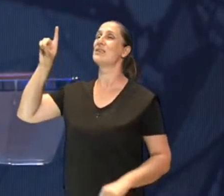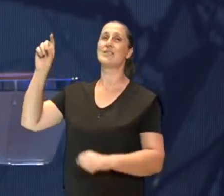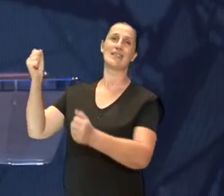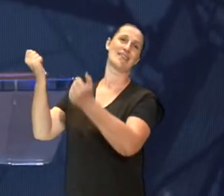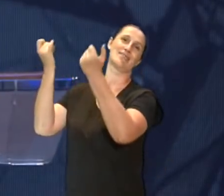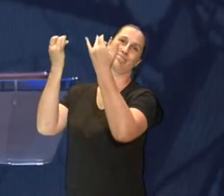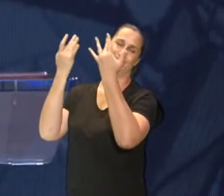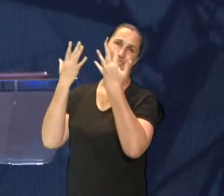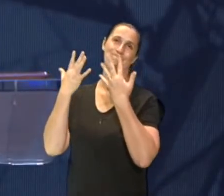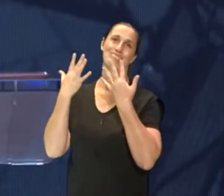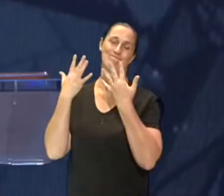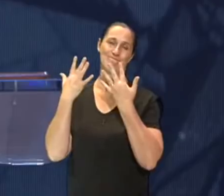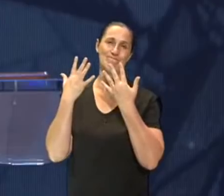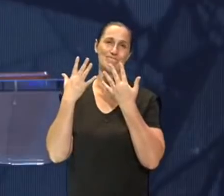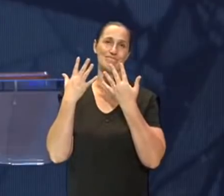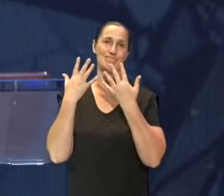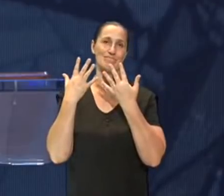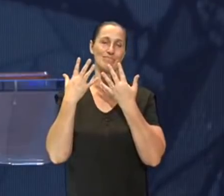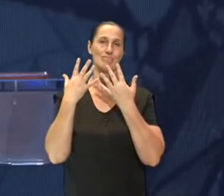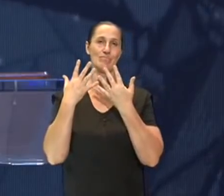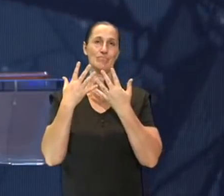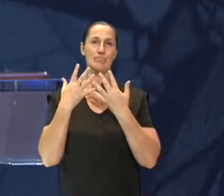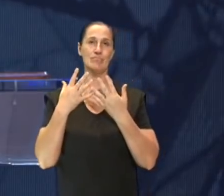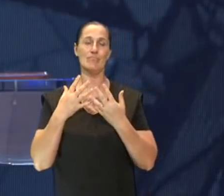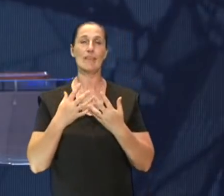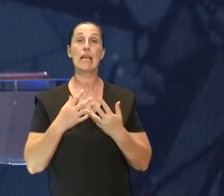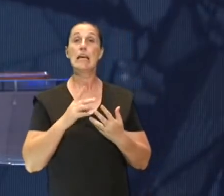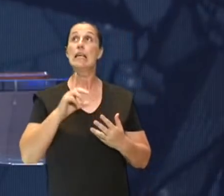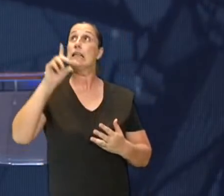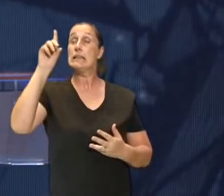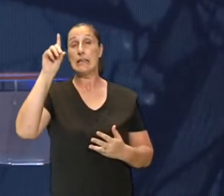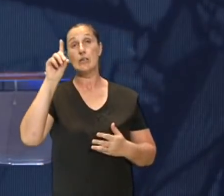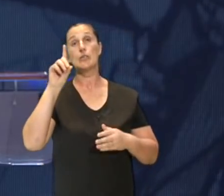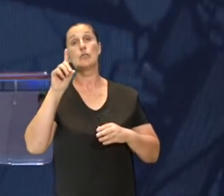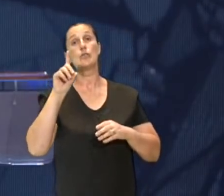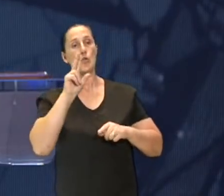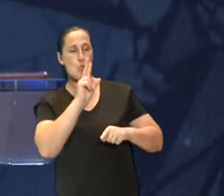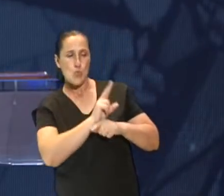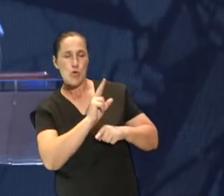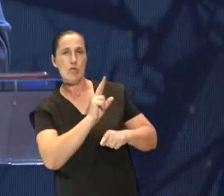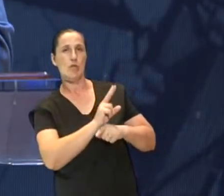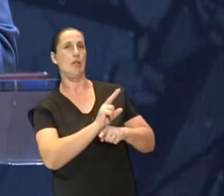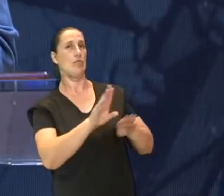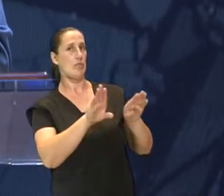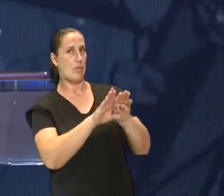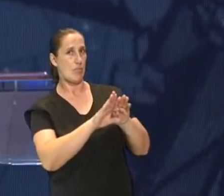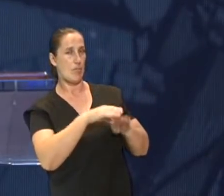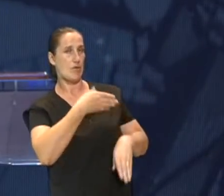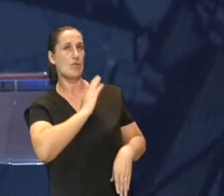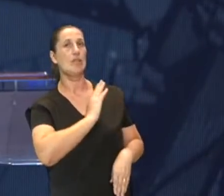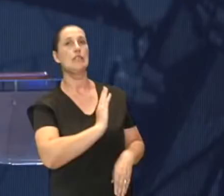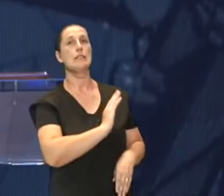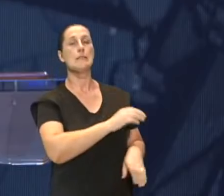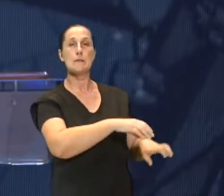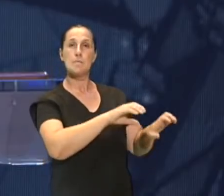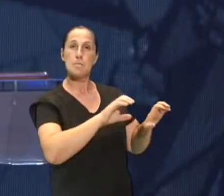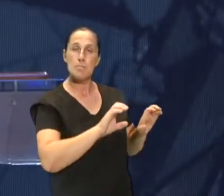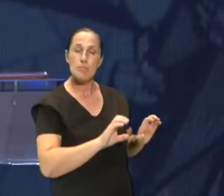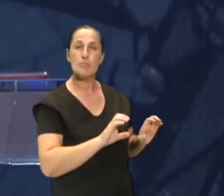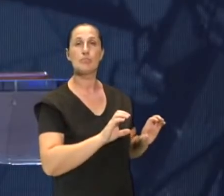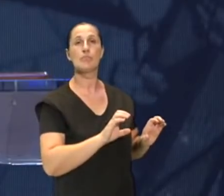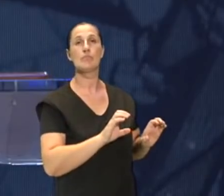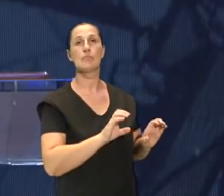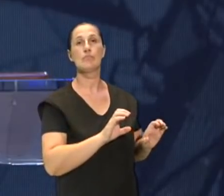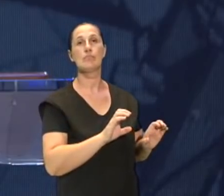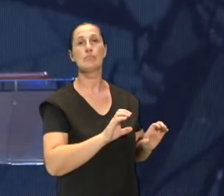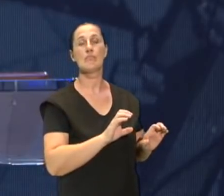Outra coisa que eu acho que Deus estava trabalhando no coração de Ezequias é que não existe